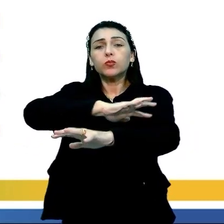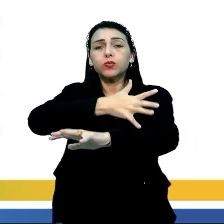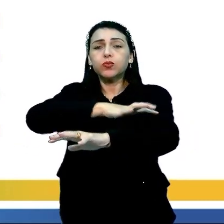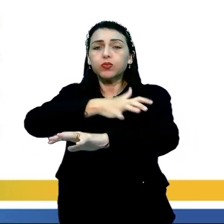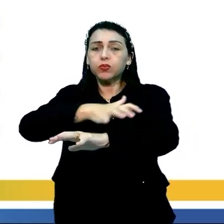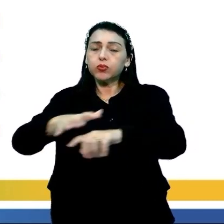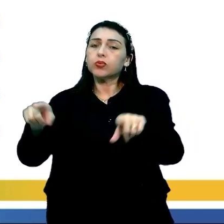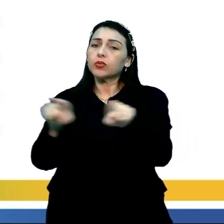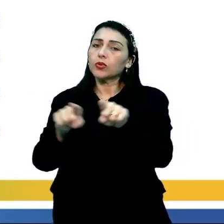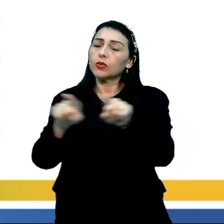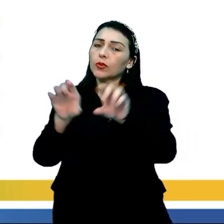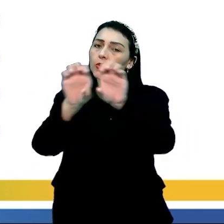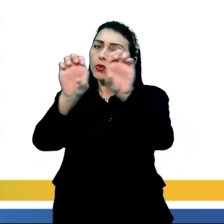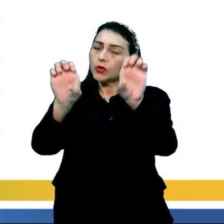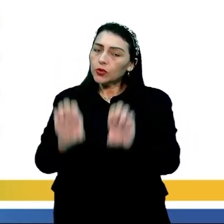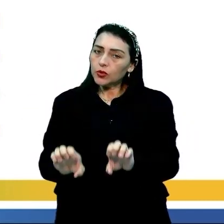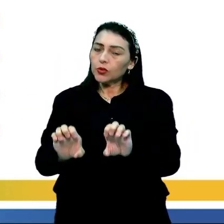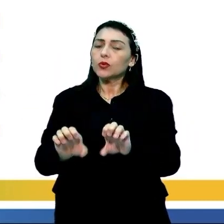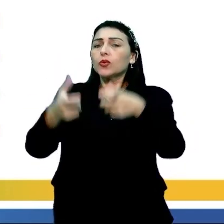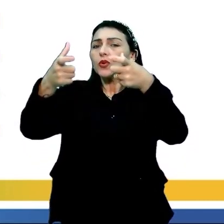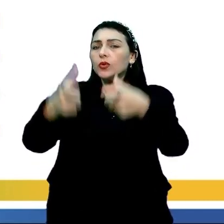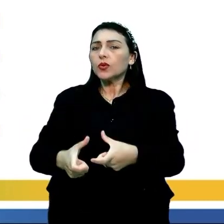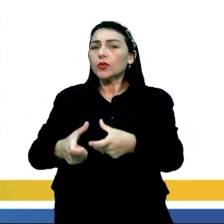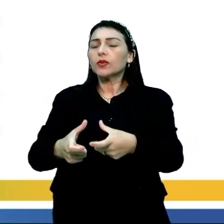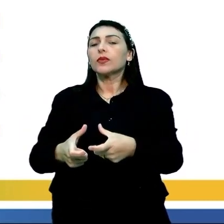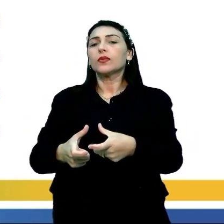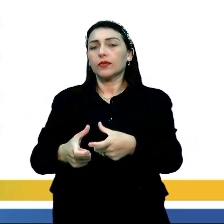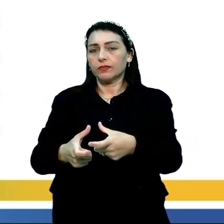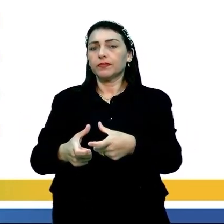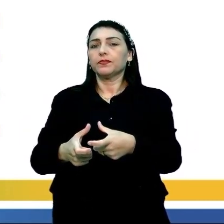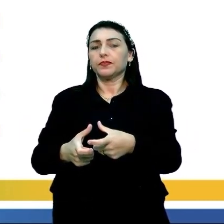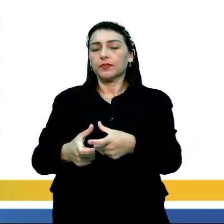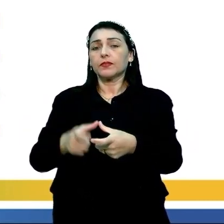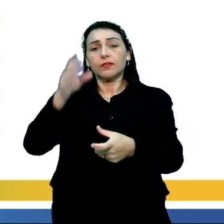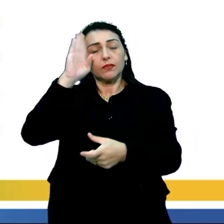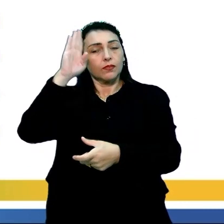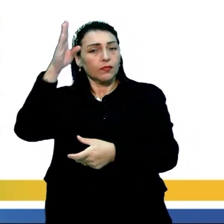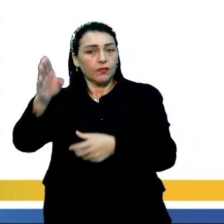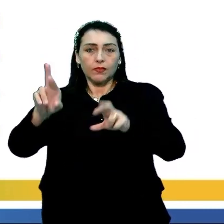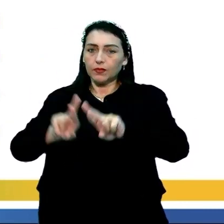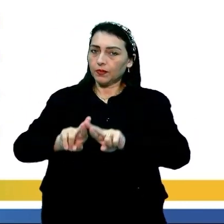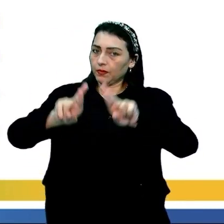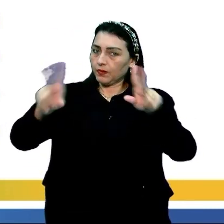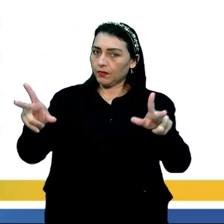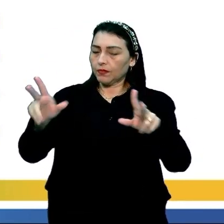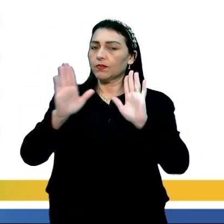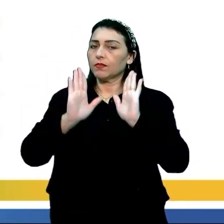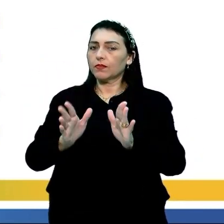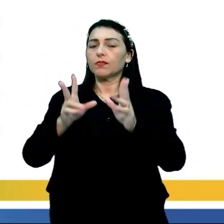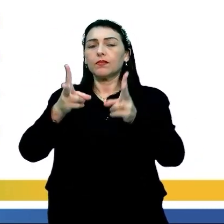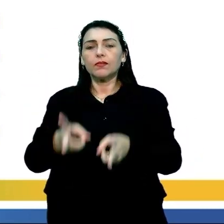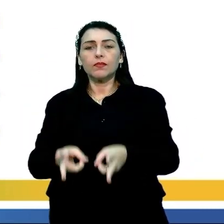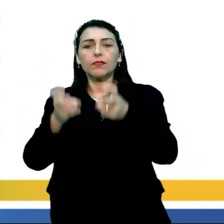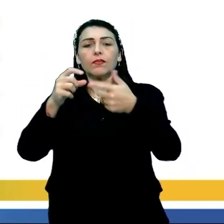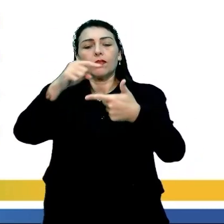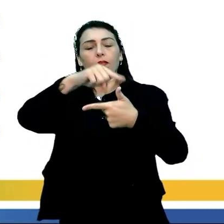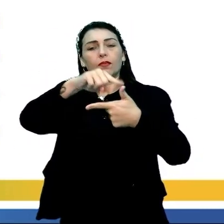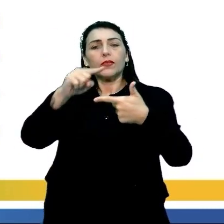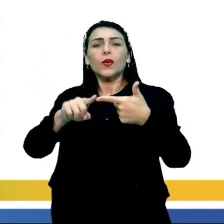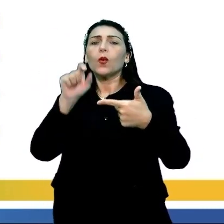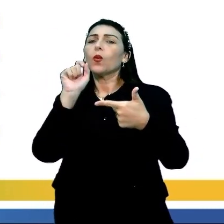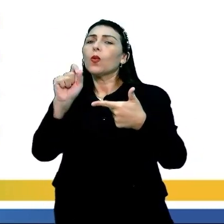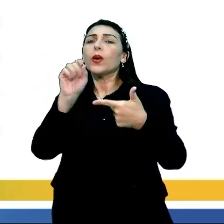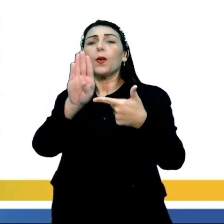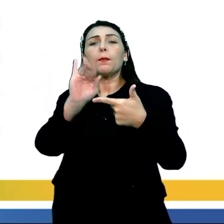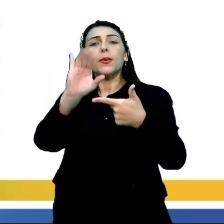e também da estrutura cristalina do local. Então, essa é a principal diferença, como a gente viu, entre o que